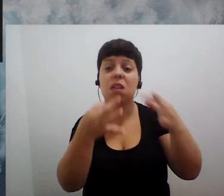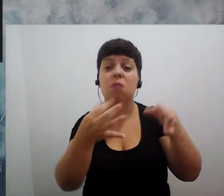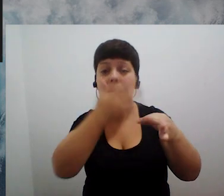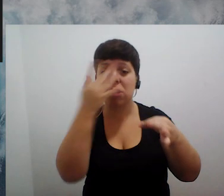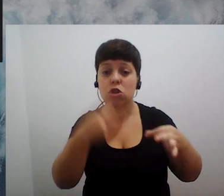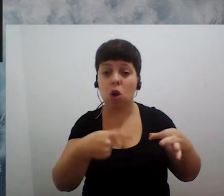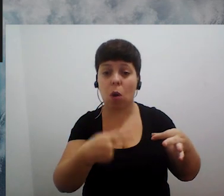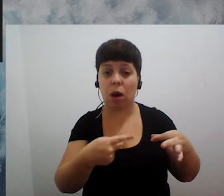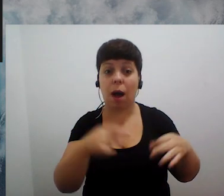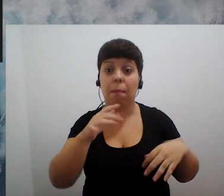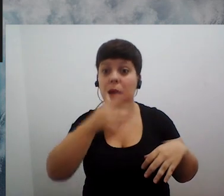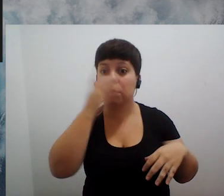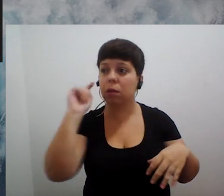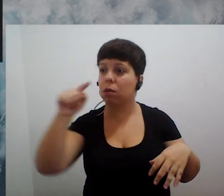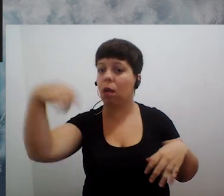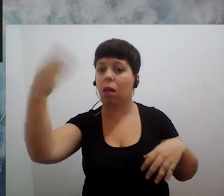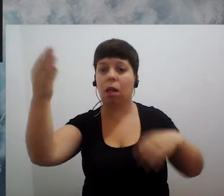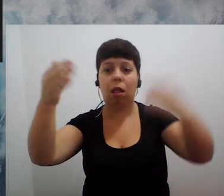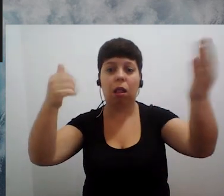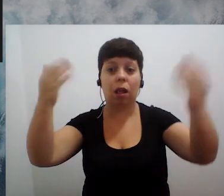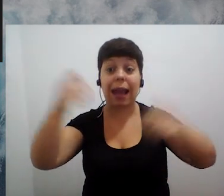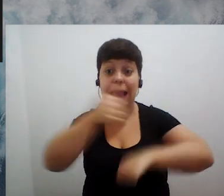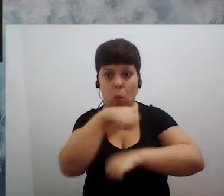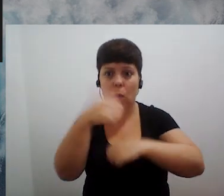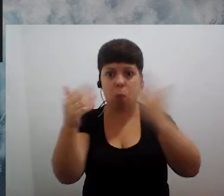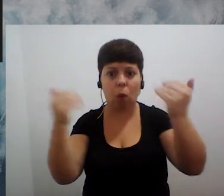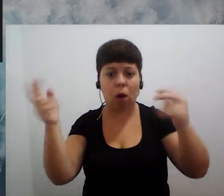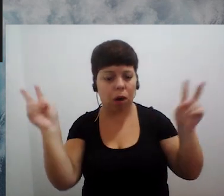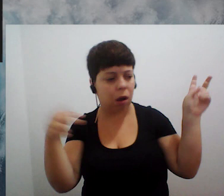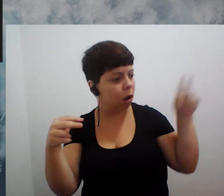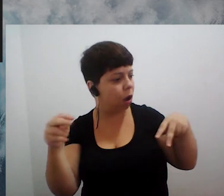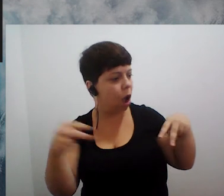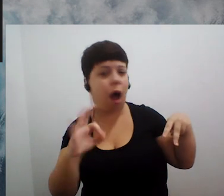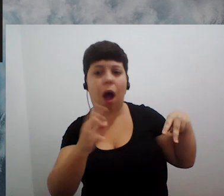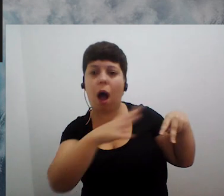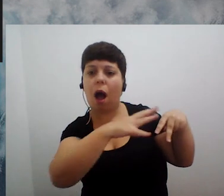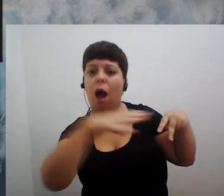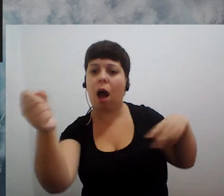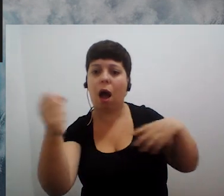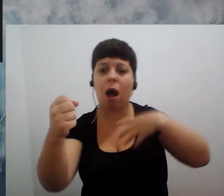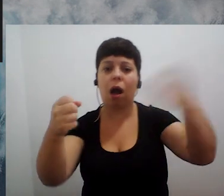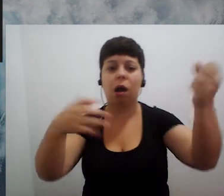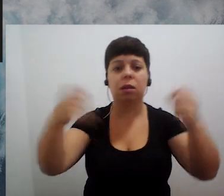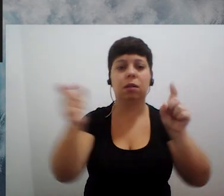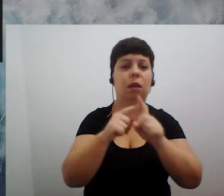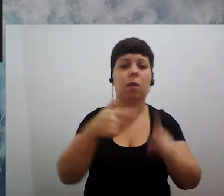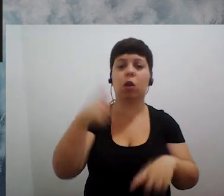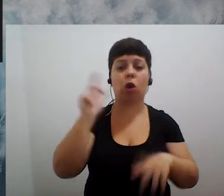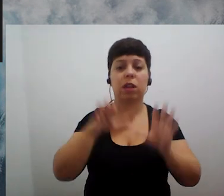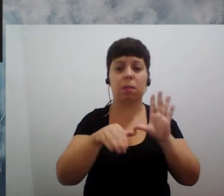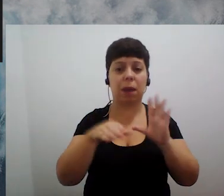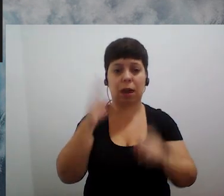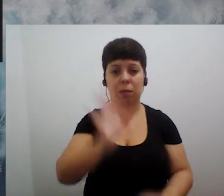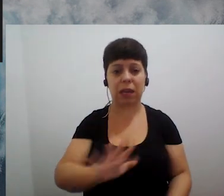Rocinha, de São Conrado. Mas os outros lugares começaram a ver, no Rio de Janeiro, começaram a fazer em suas praias, outras praias no